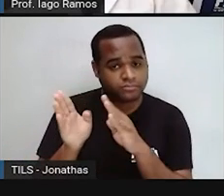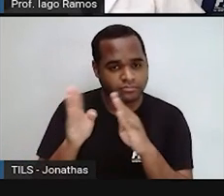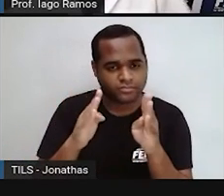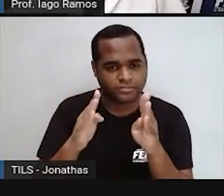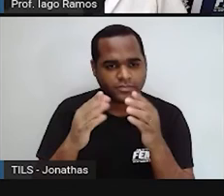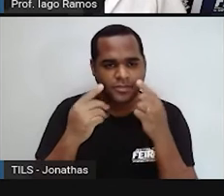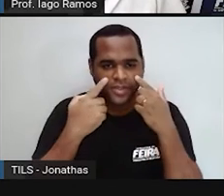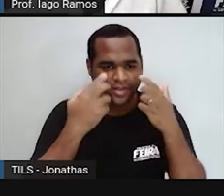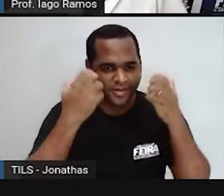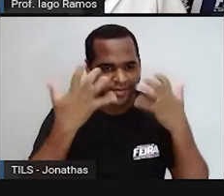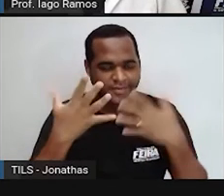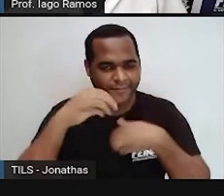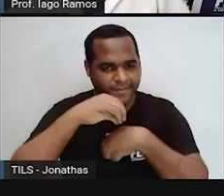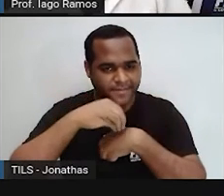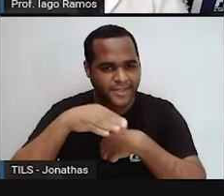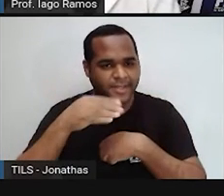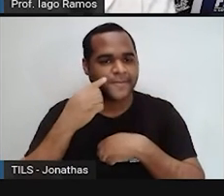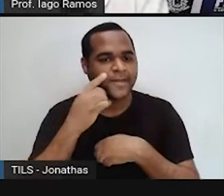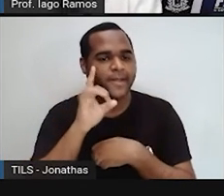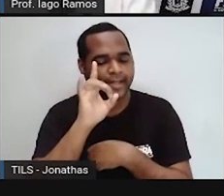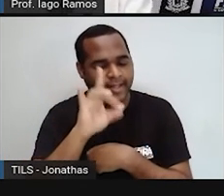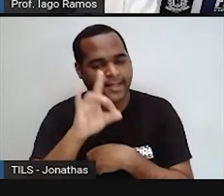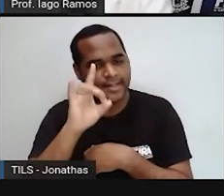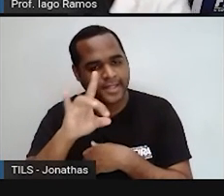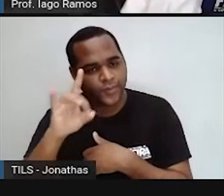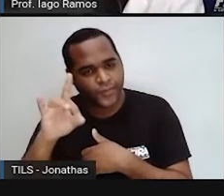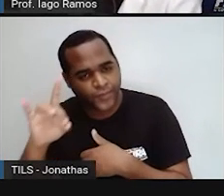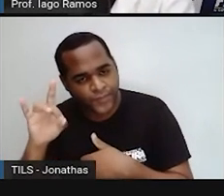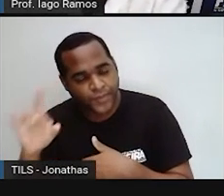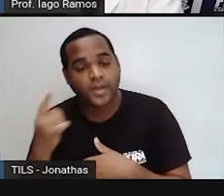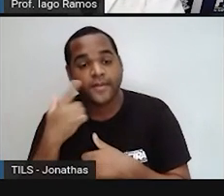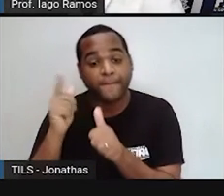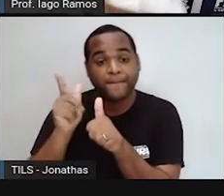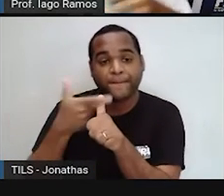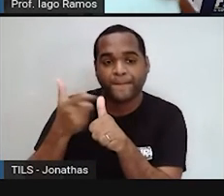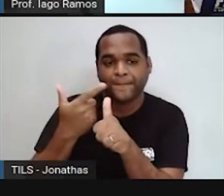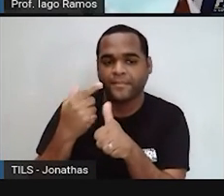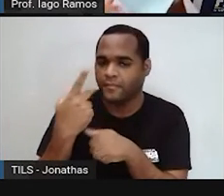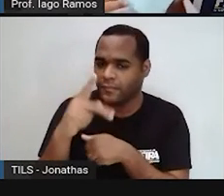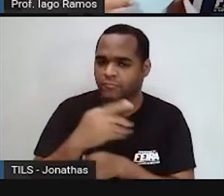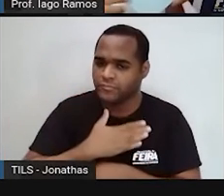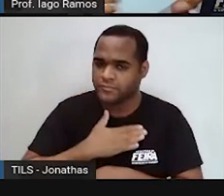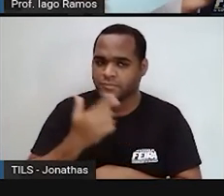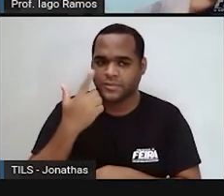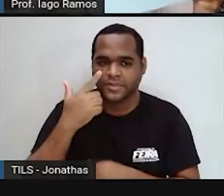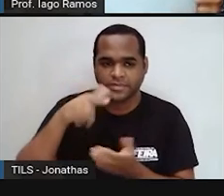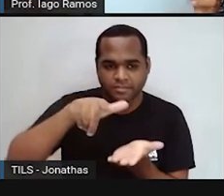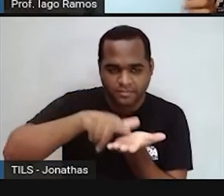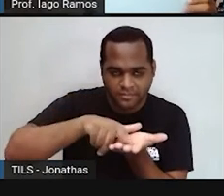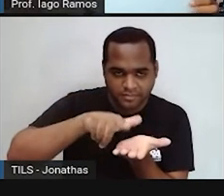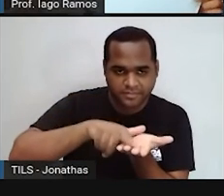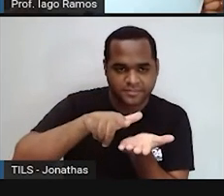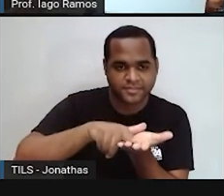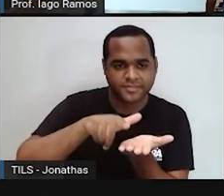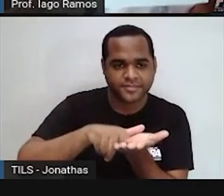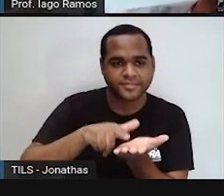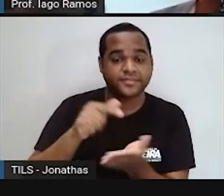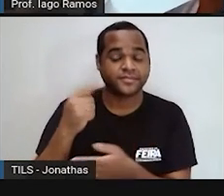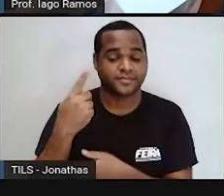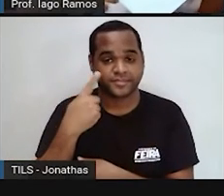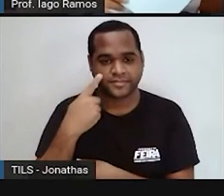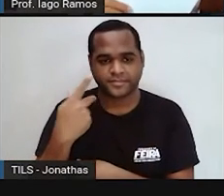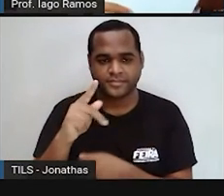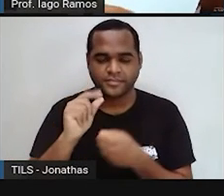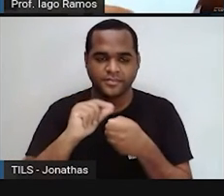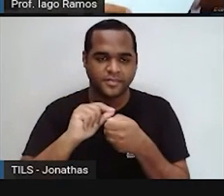eu trago aqui para você e esse passo a passo então primeiro de tudo é você na sua folha de papel avó